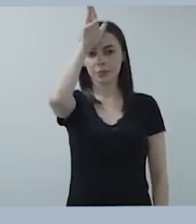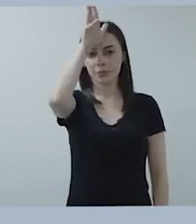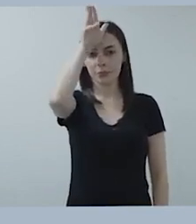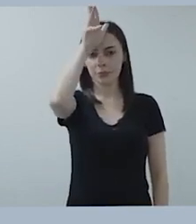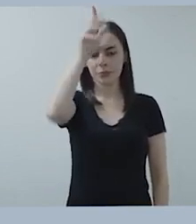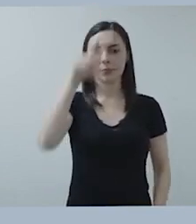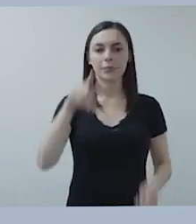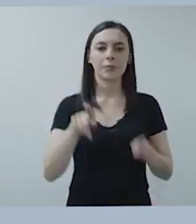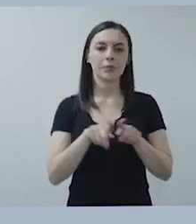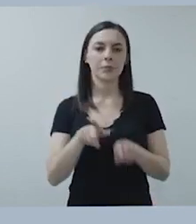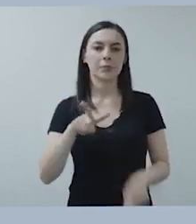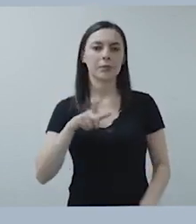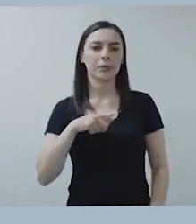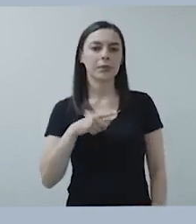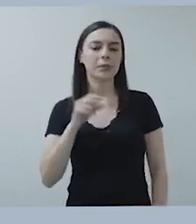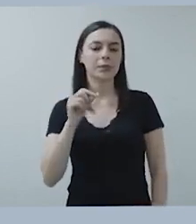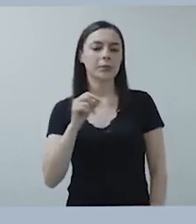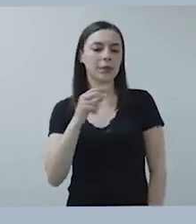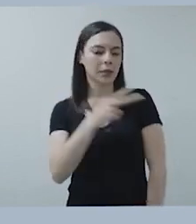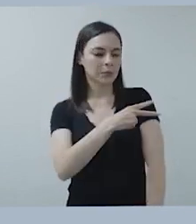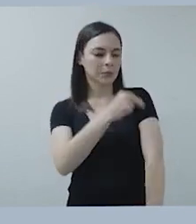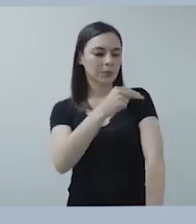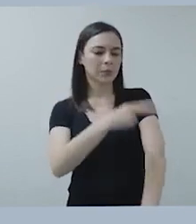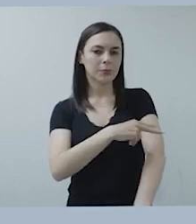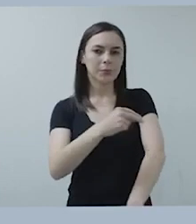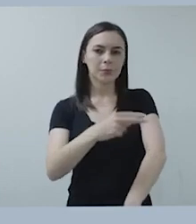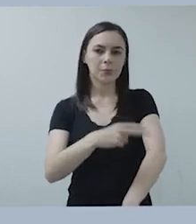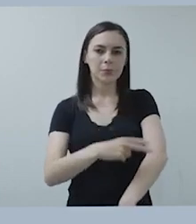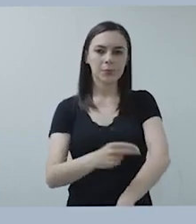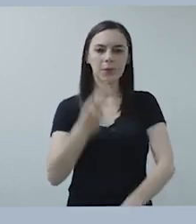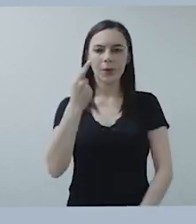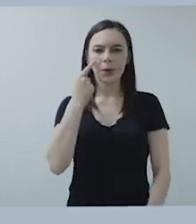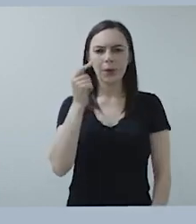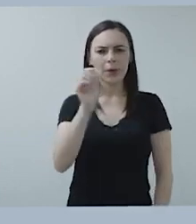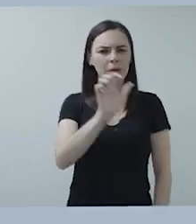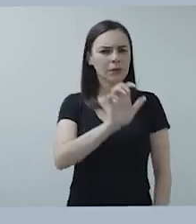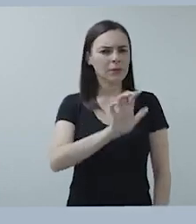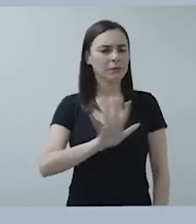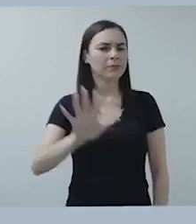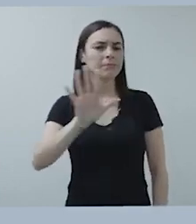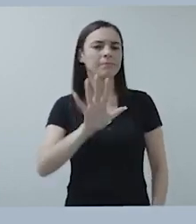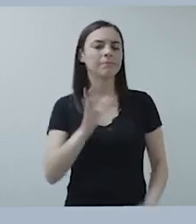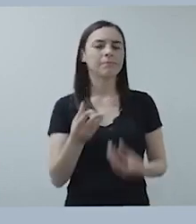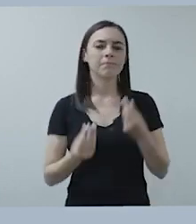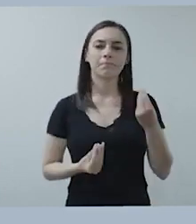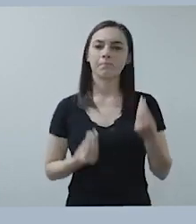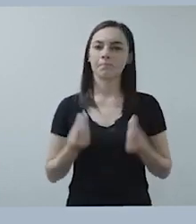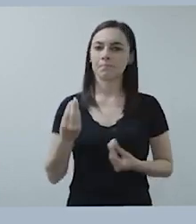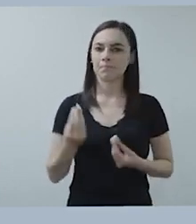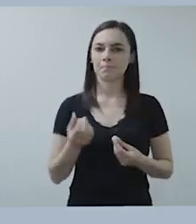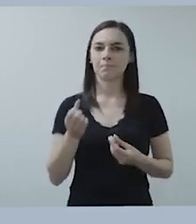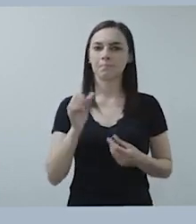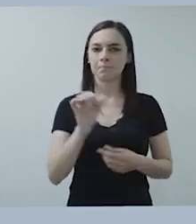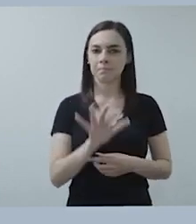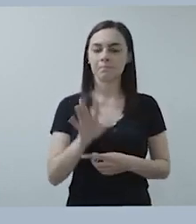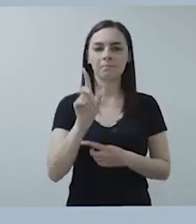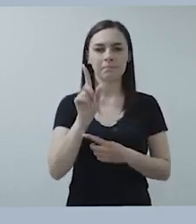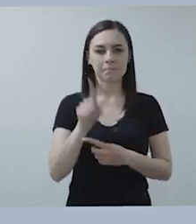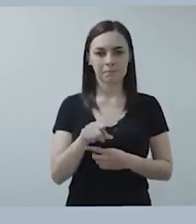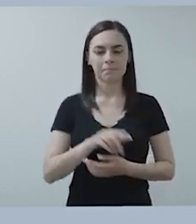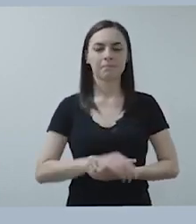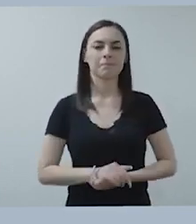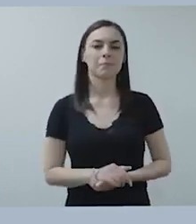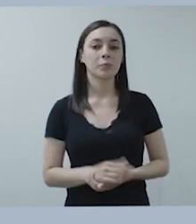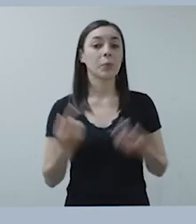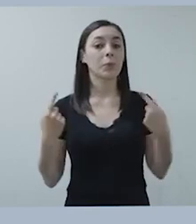ali muitas penas. Vejam o formato, então, dessa imagem. E